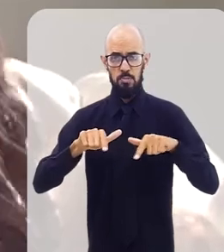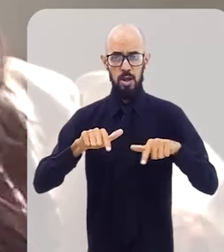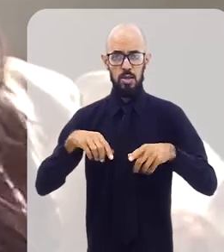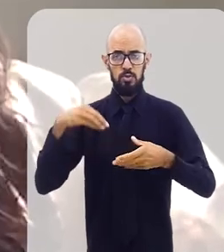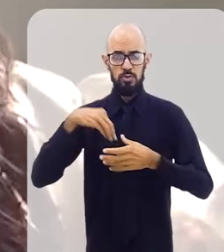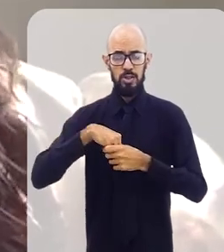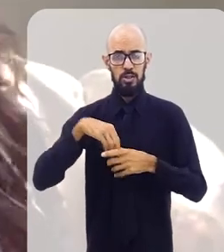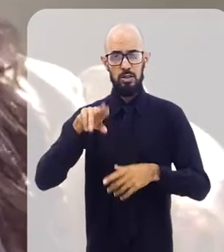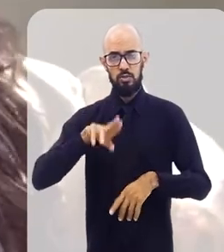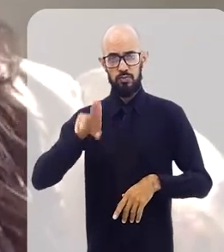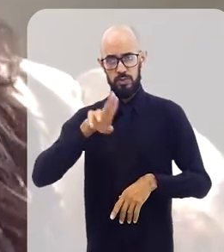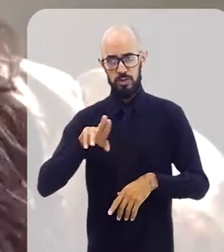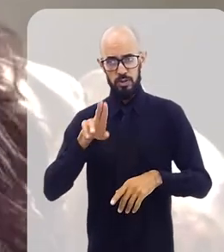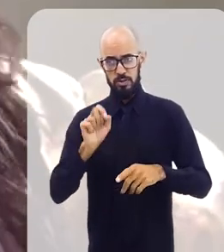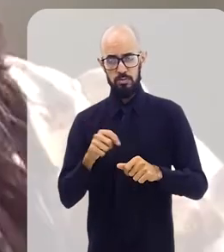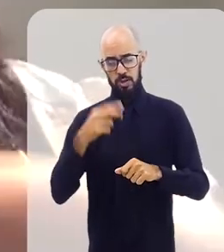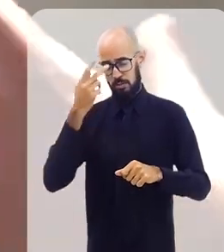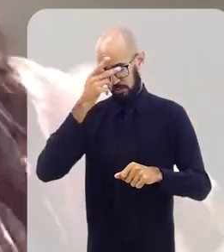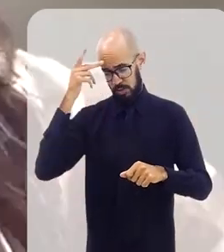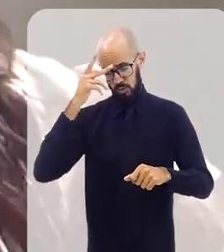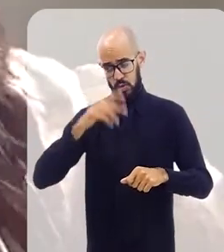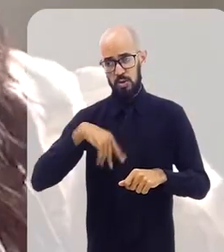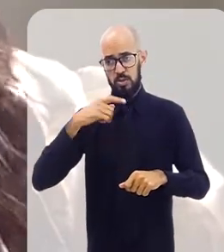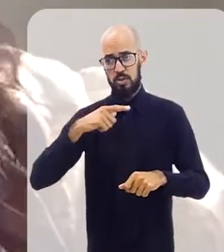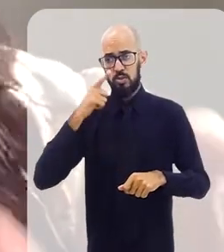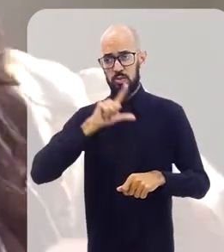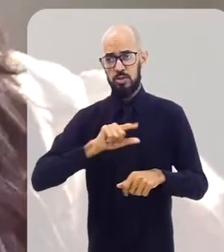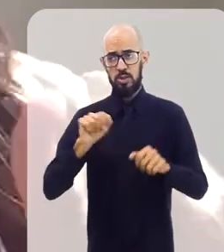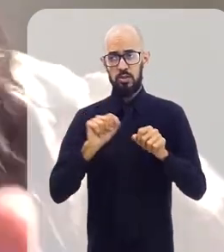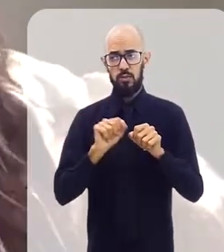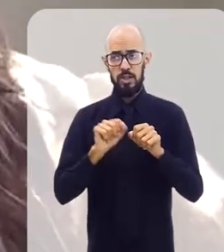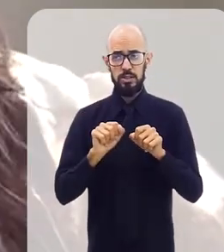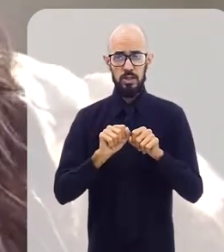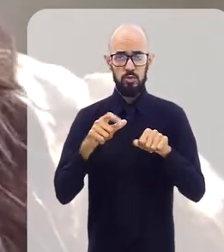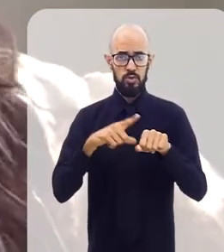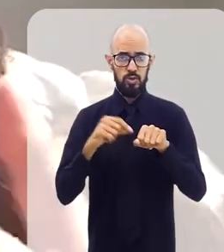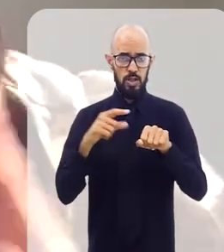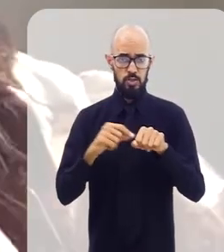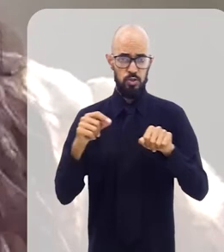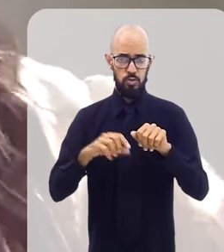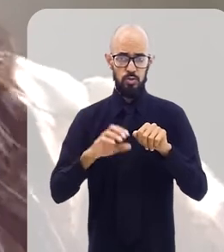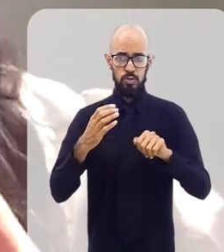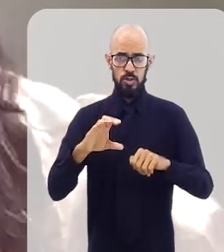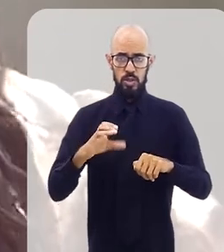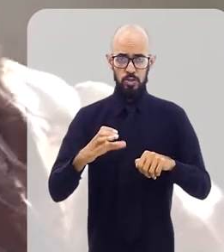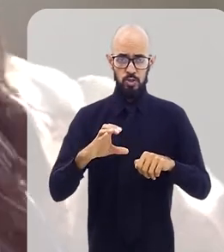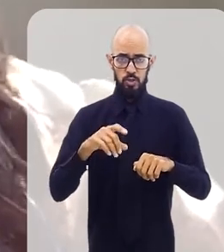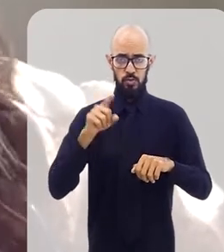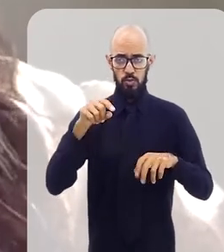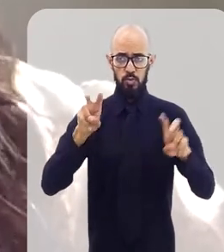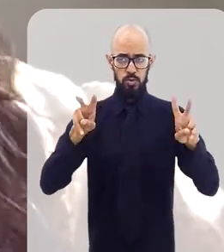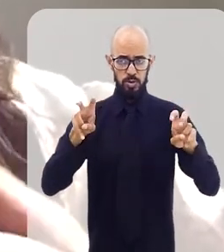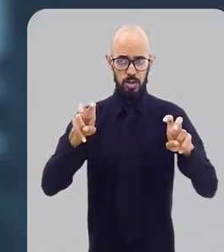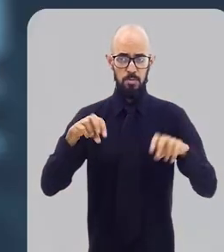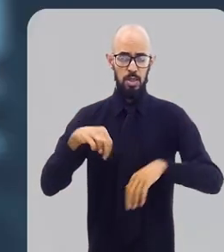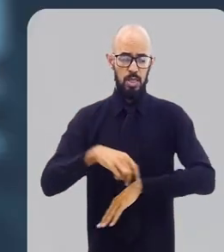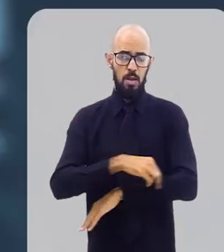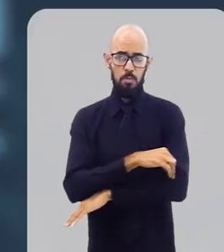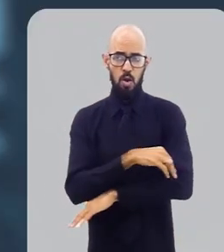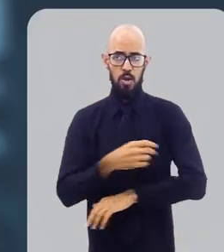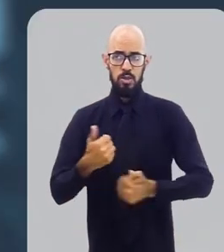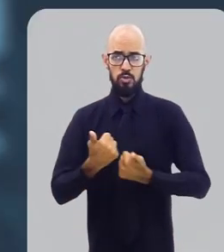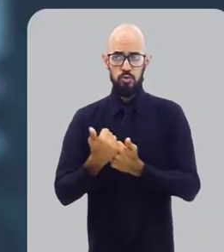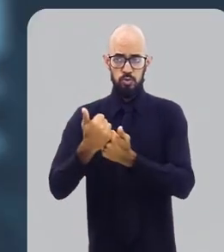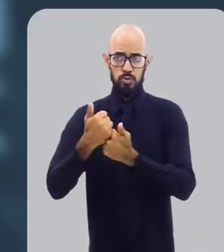trabalhos acadêmicos, né? Então, para as pessoas submeterem seus artigos científicos que estejam relacionados aí com essa temática, né, da